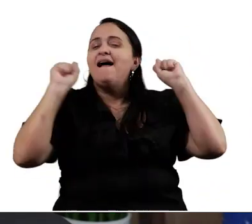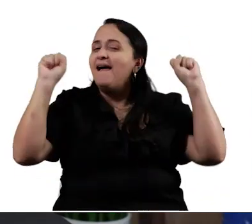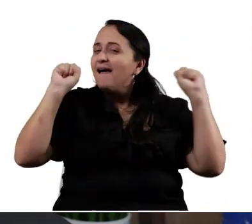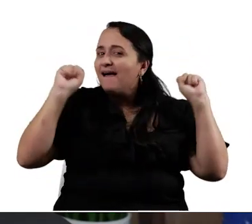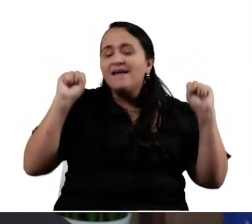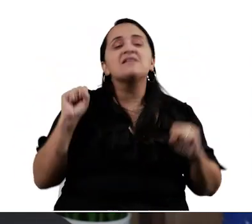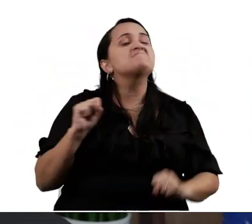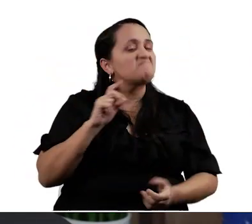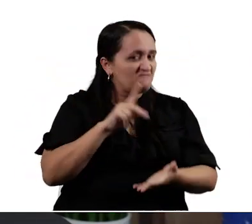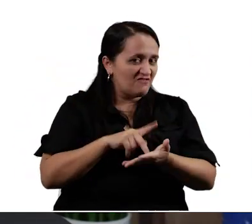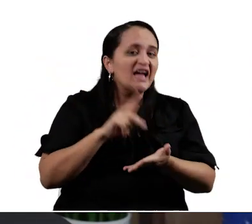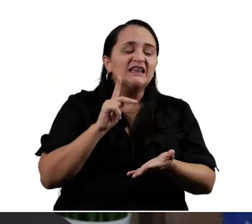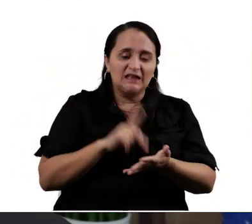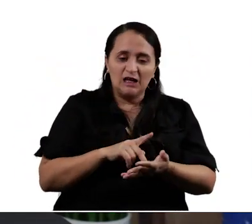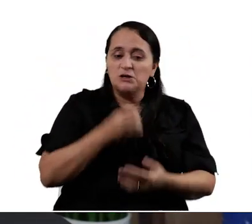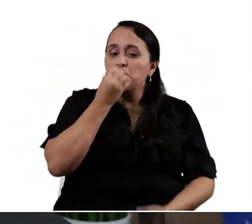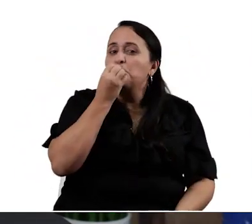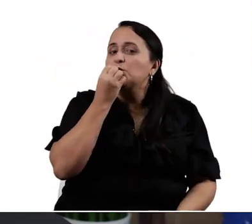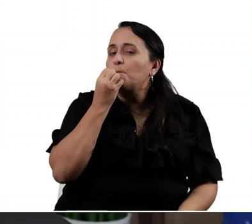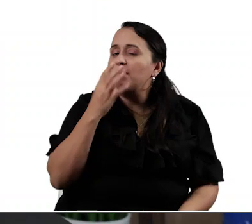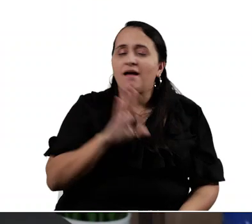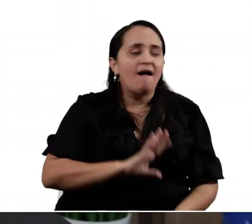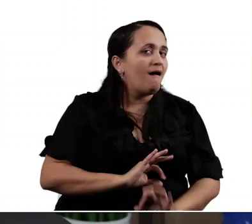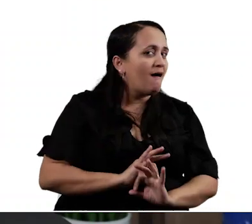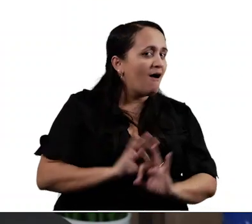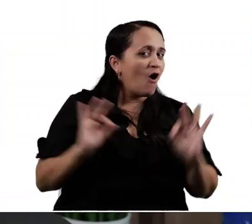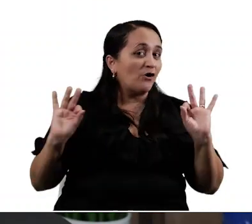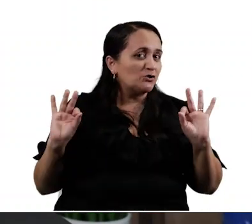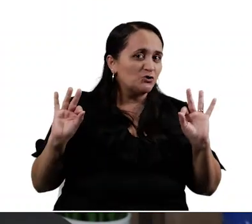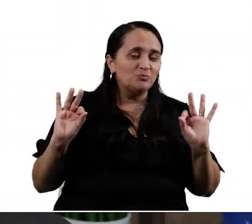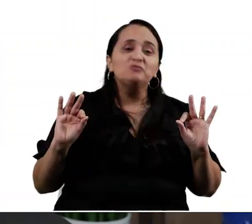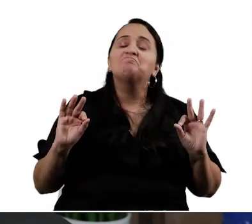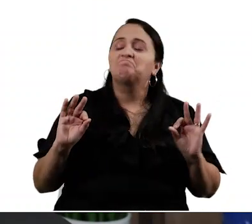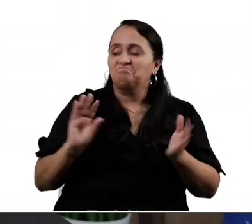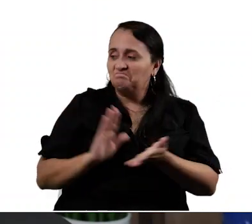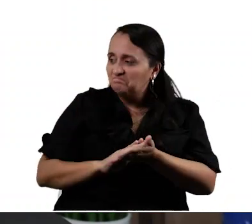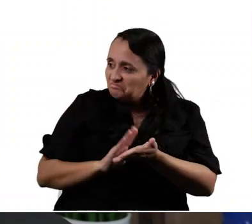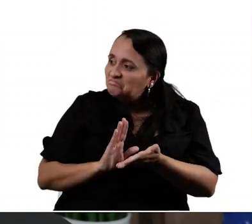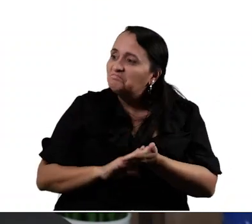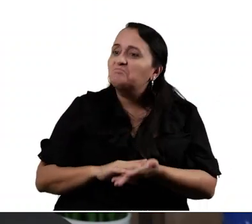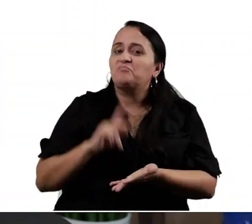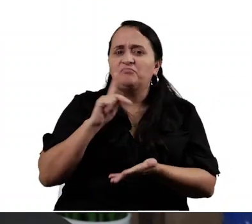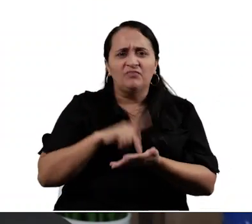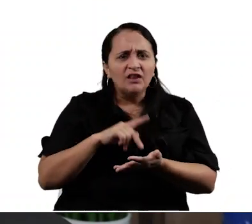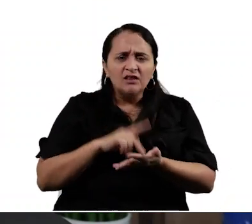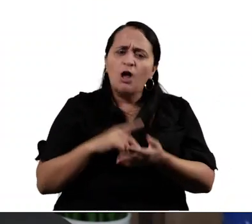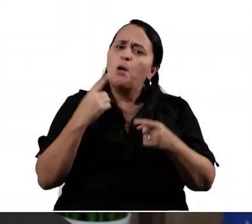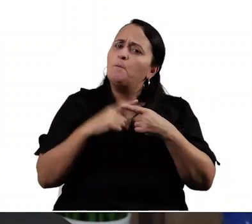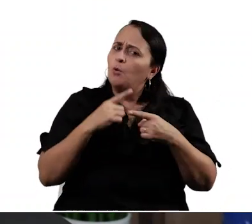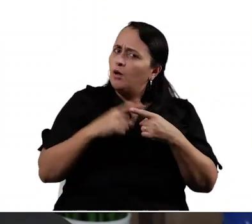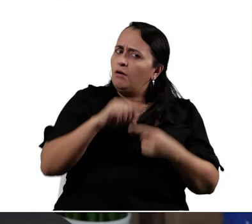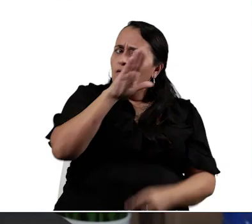Verdade, Proeba, ela mandou bem, arrasou. Verdade, Lili, ela arrasou mesmo, porque as crianças entenderam